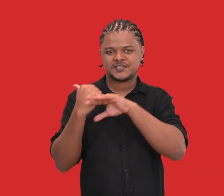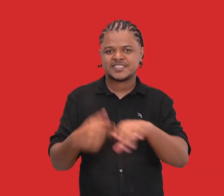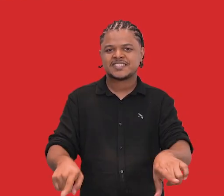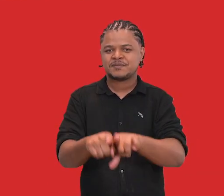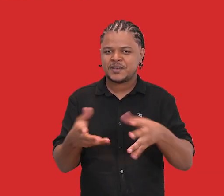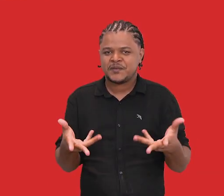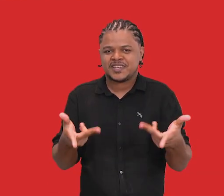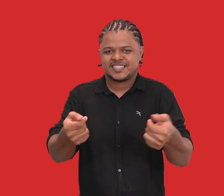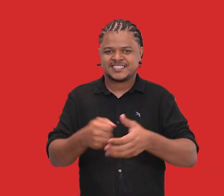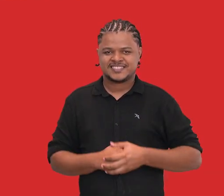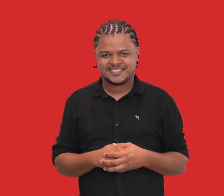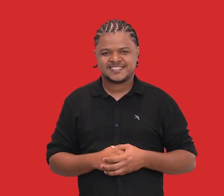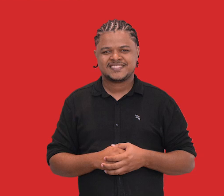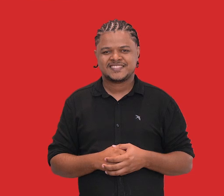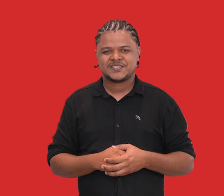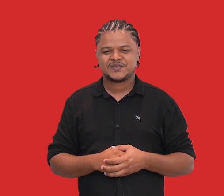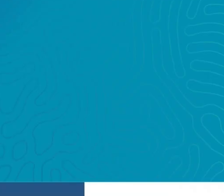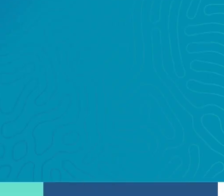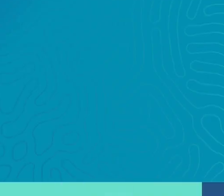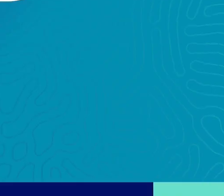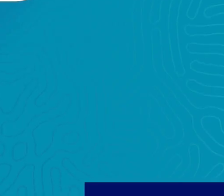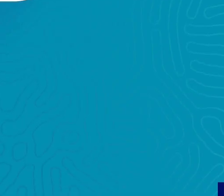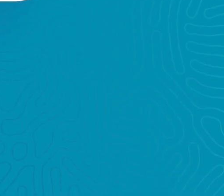inclusiva, equitativa e de qualidade.